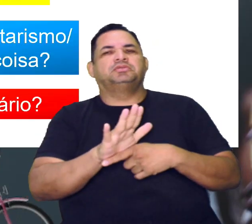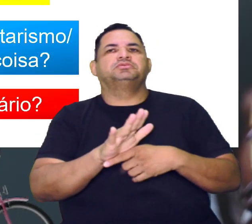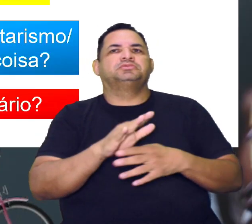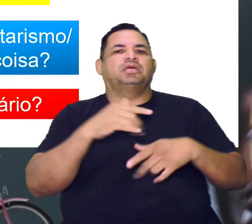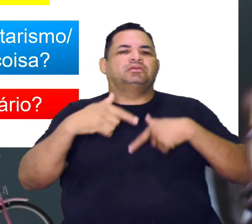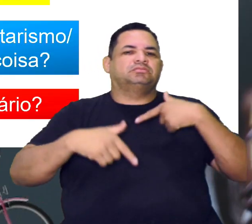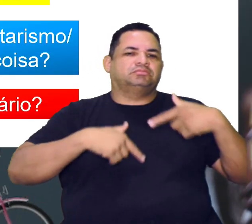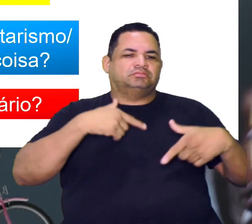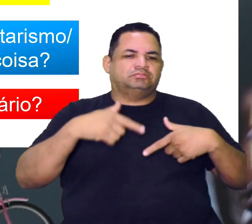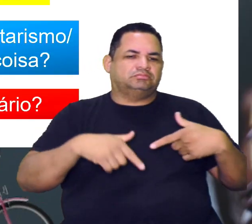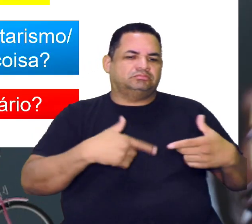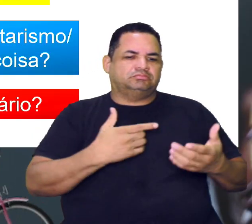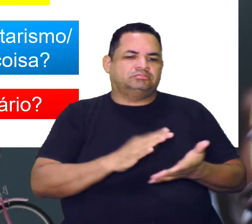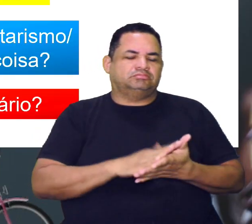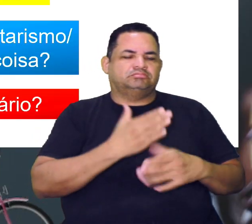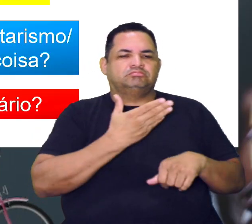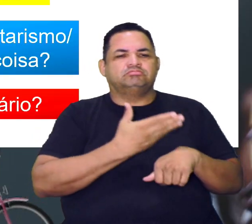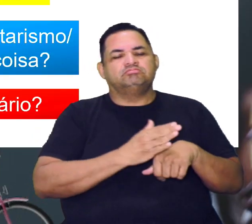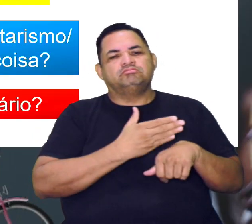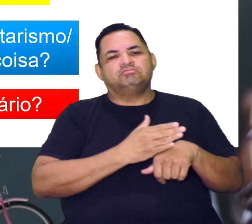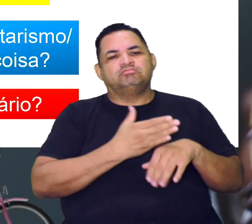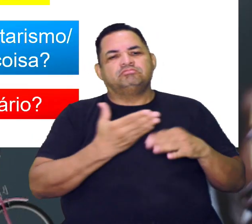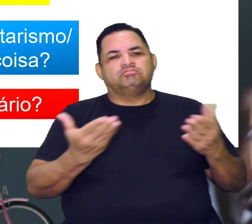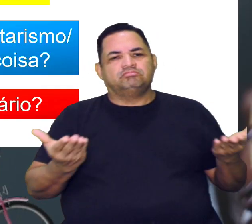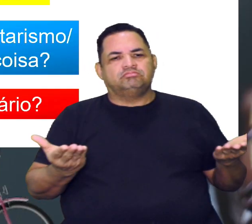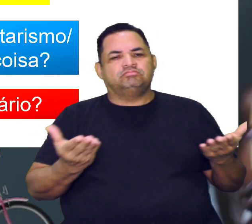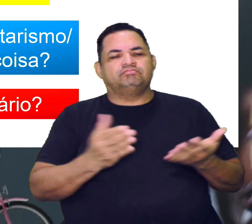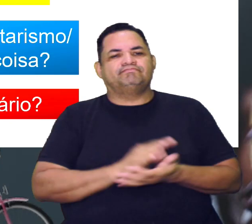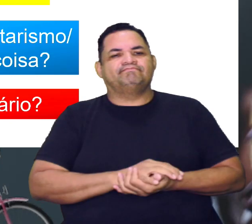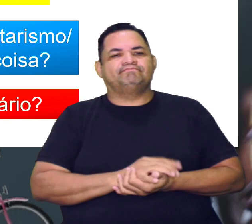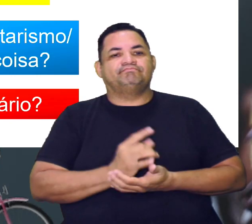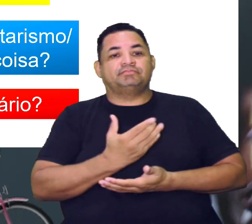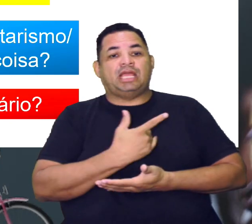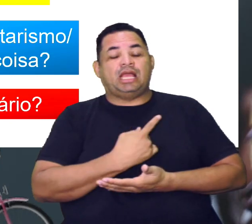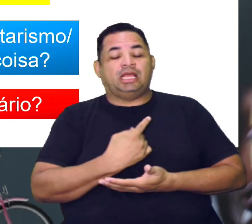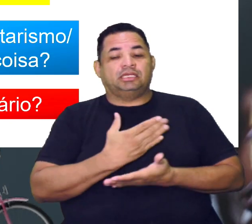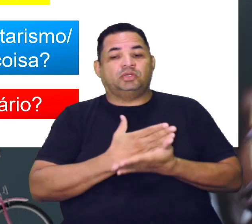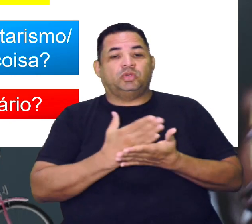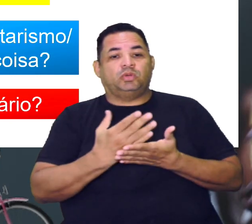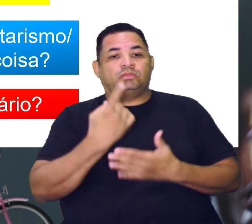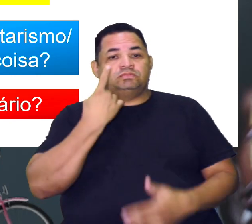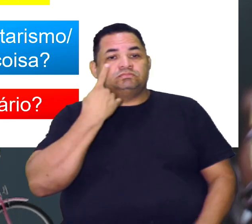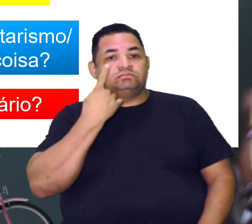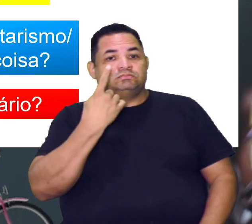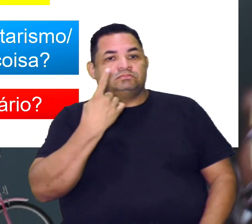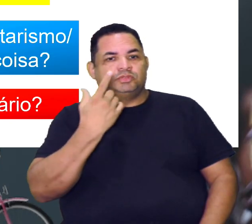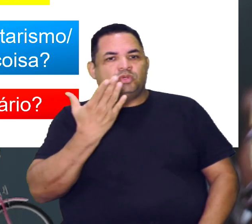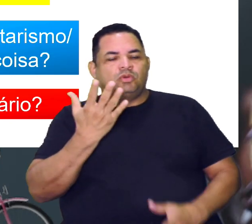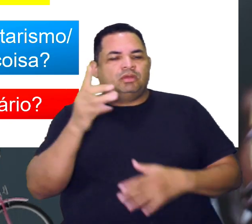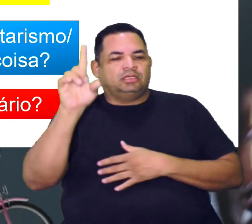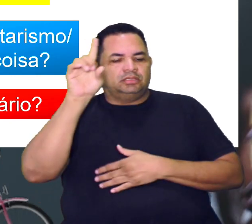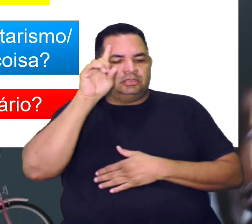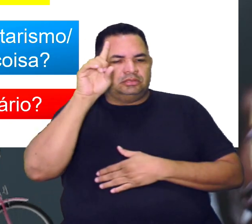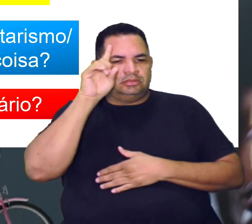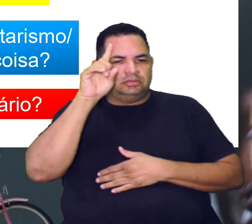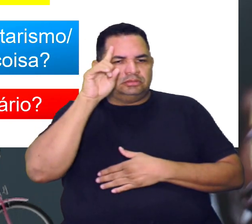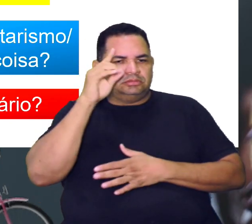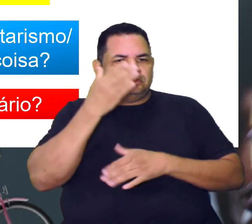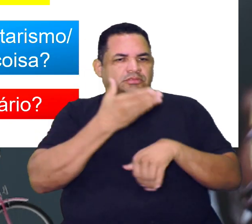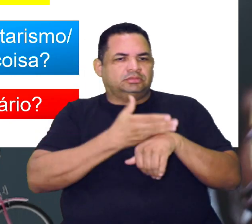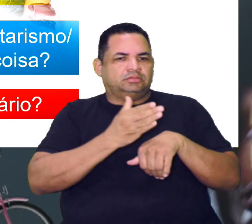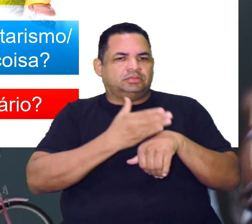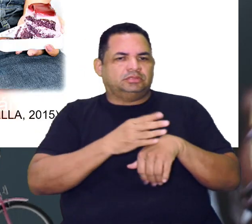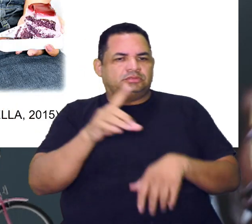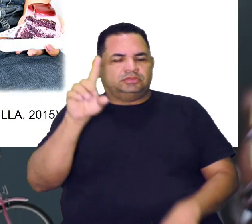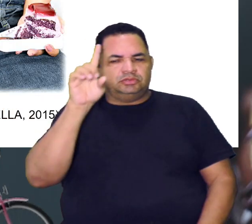ou vou executar algum tipo de prática. Então, aí é que a gente começa a observar como que é no dia a dia essas nossas práticas.